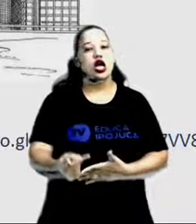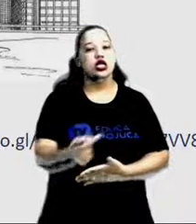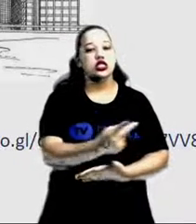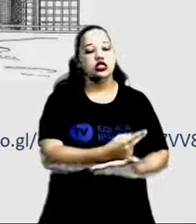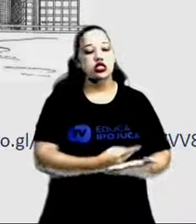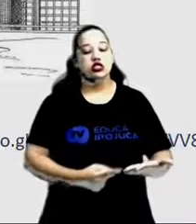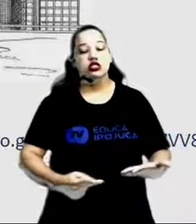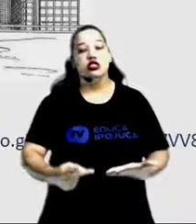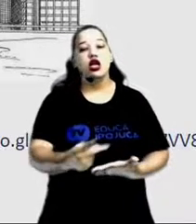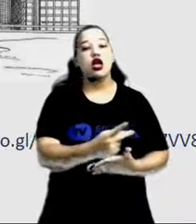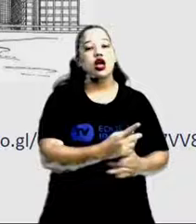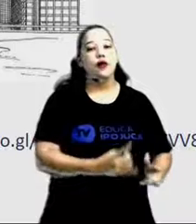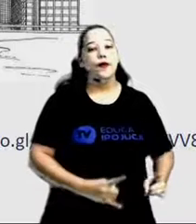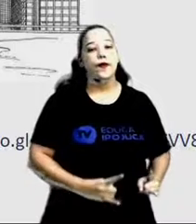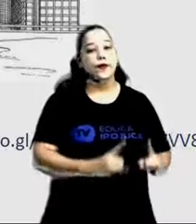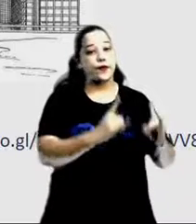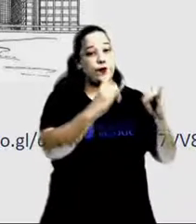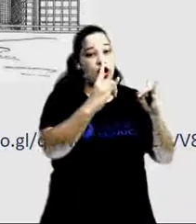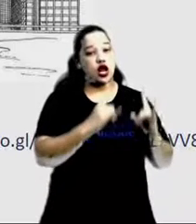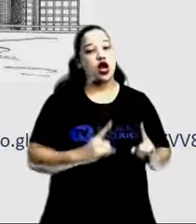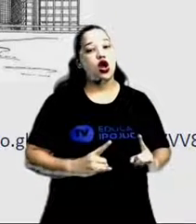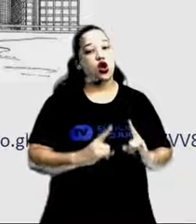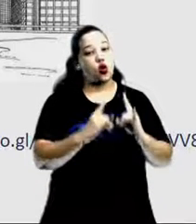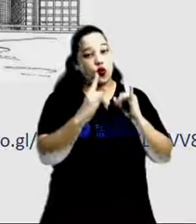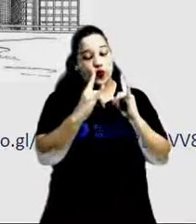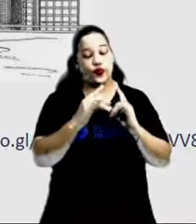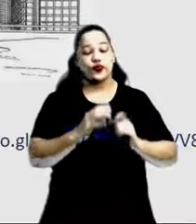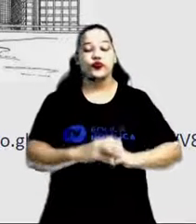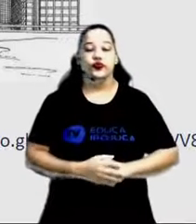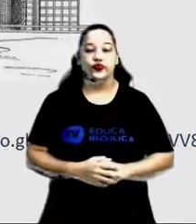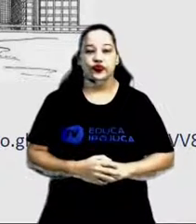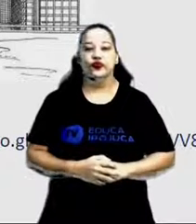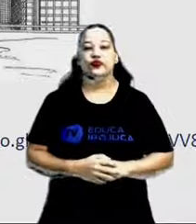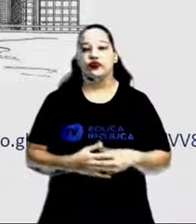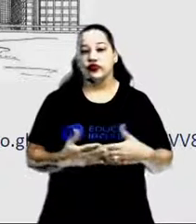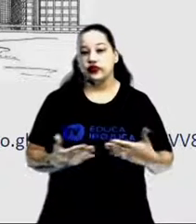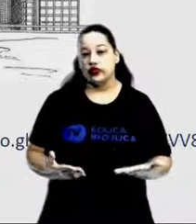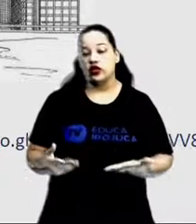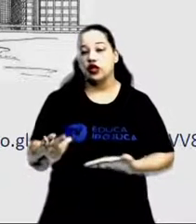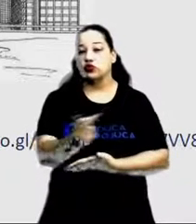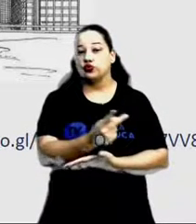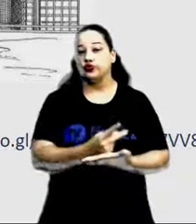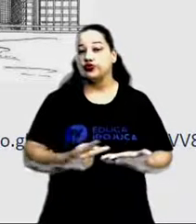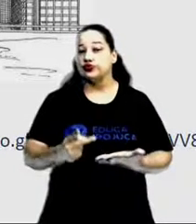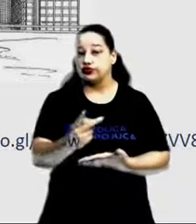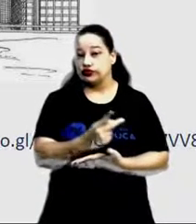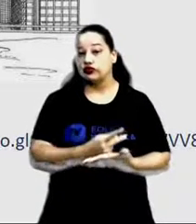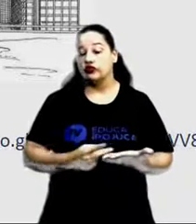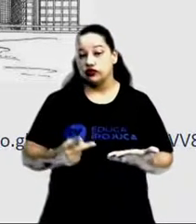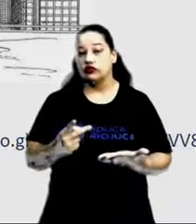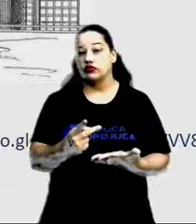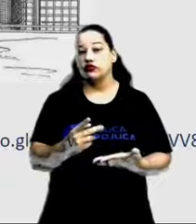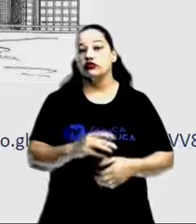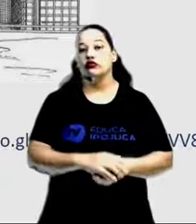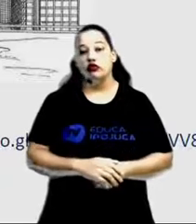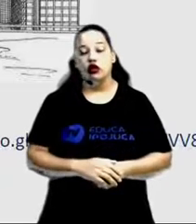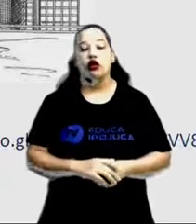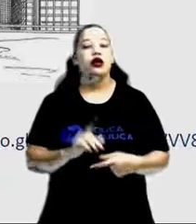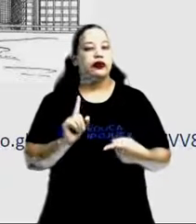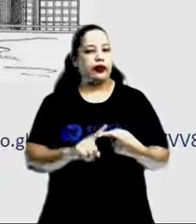designs, prédios, edifícios. O desenho é também